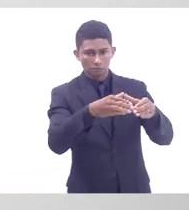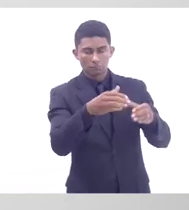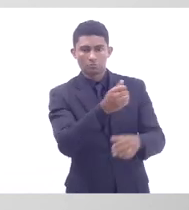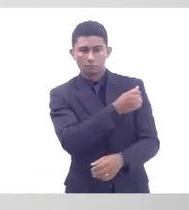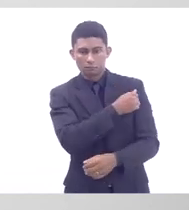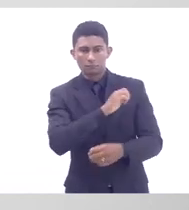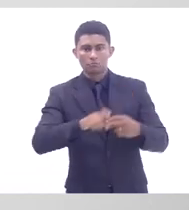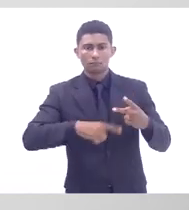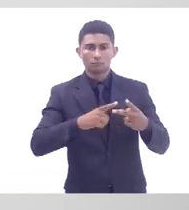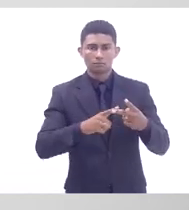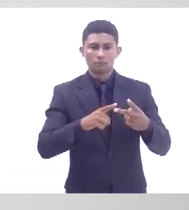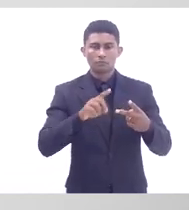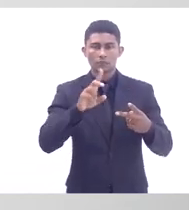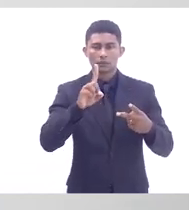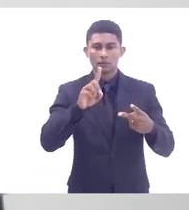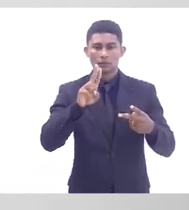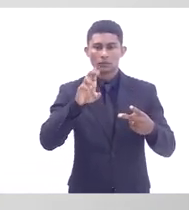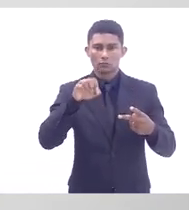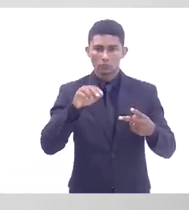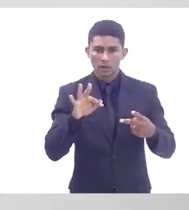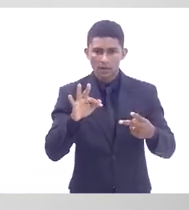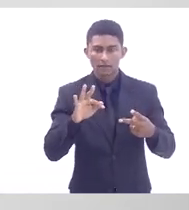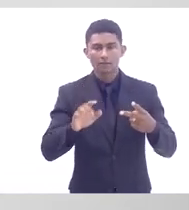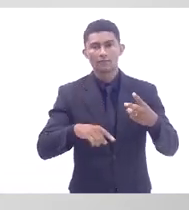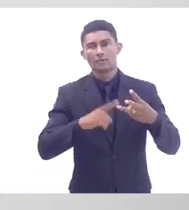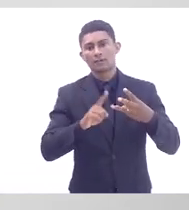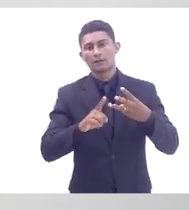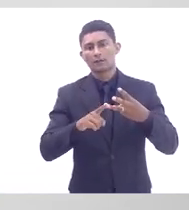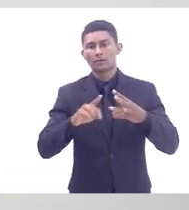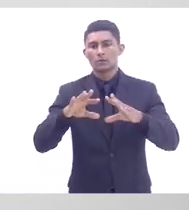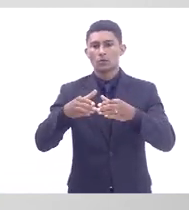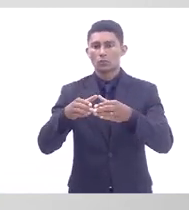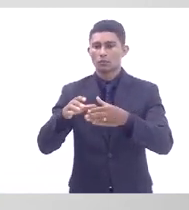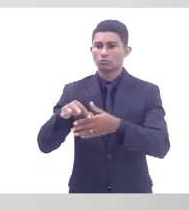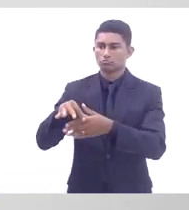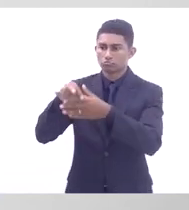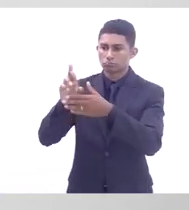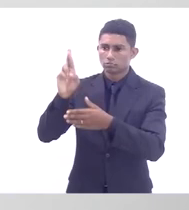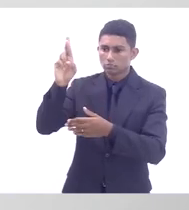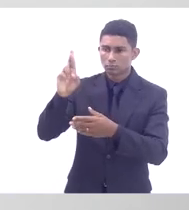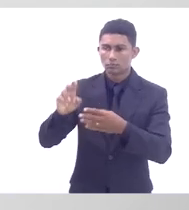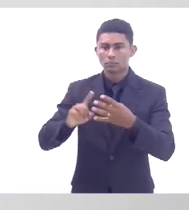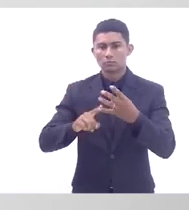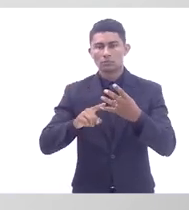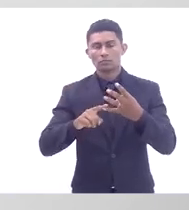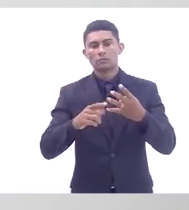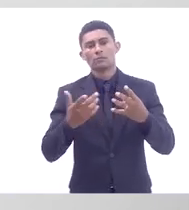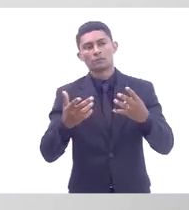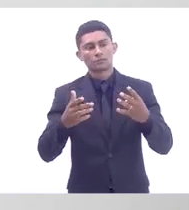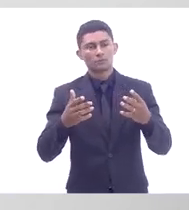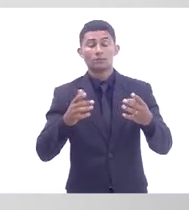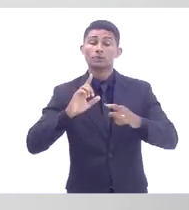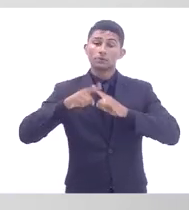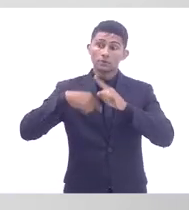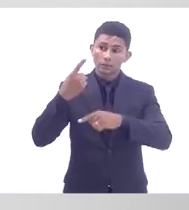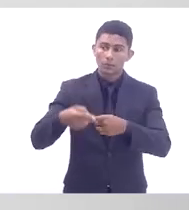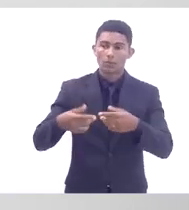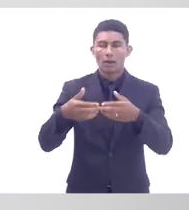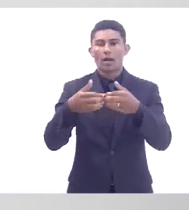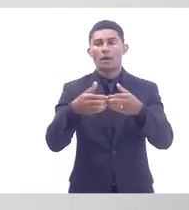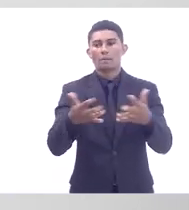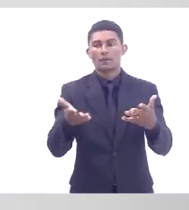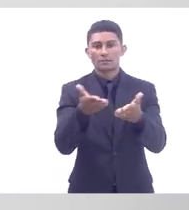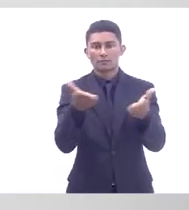sintuperj uma para doente e uma para Reitoria naturalmente para que depois a gente possa abrir para participação dos demais